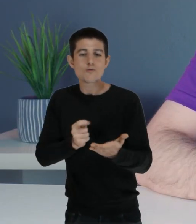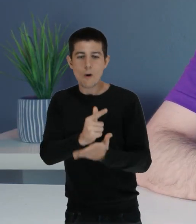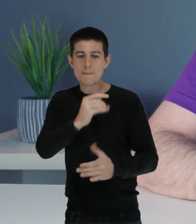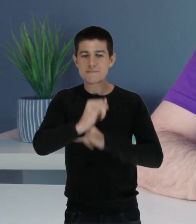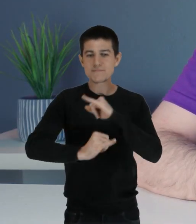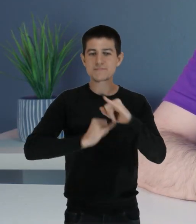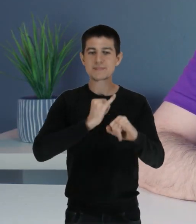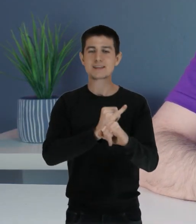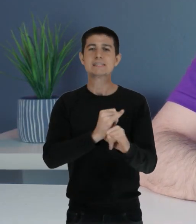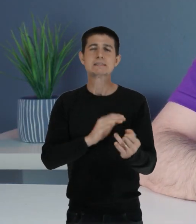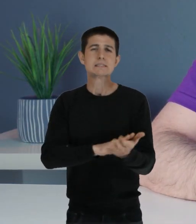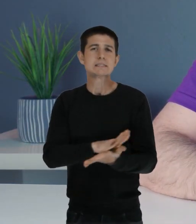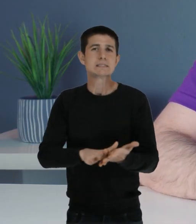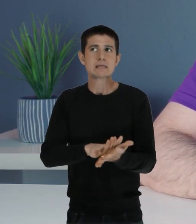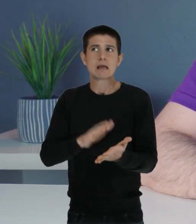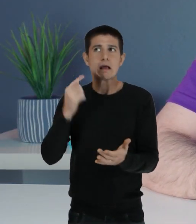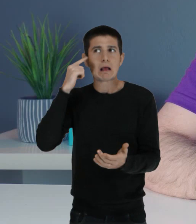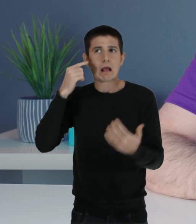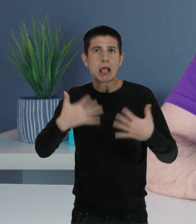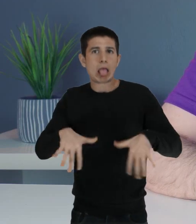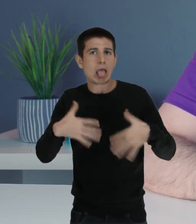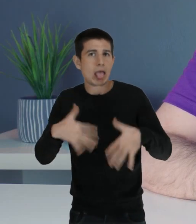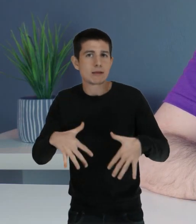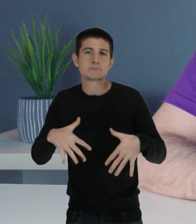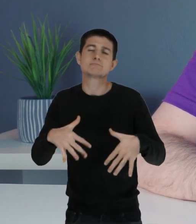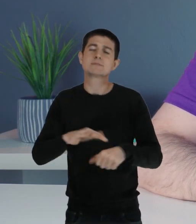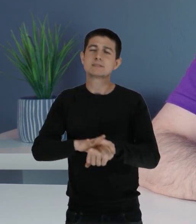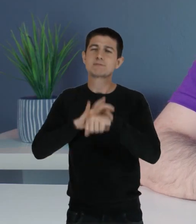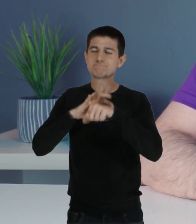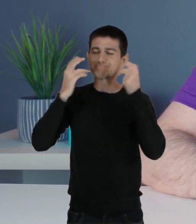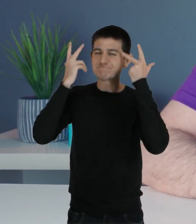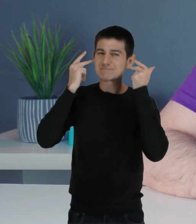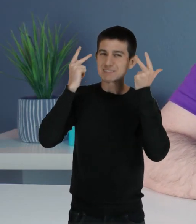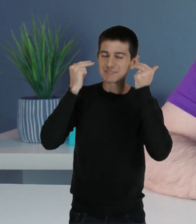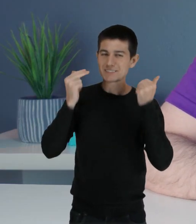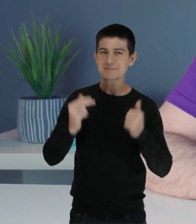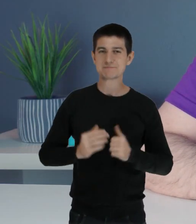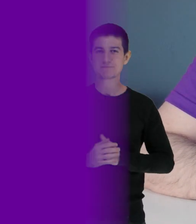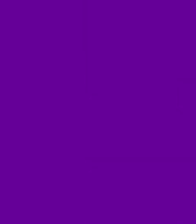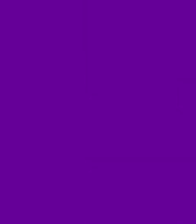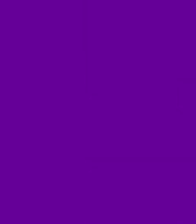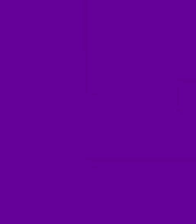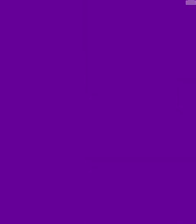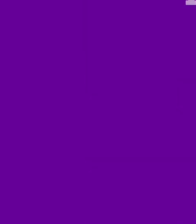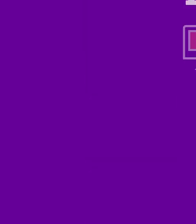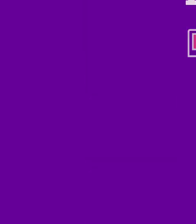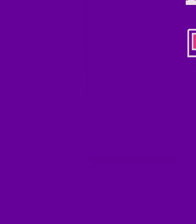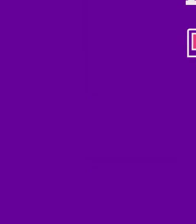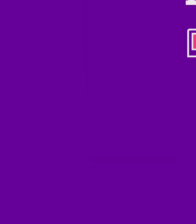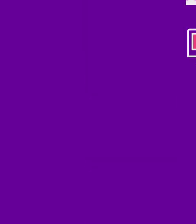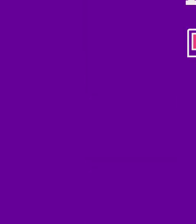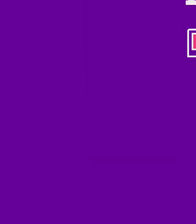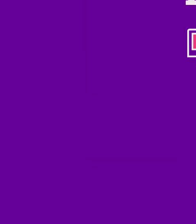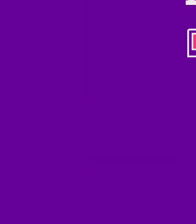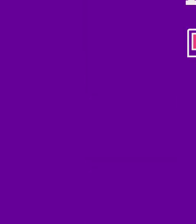para que você possa comprar pela internet sem peso na consciência, com segurança e tranquilidade.